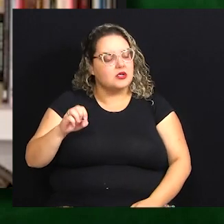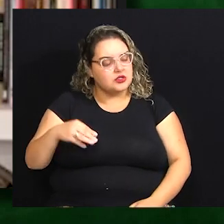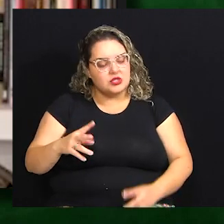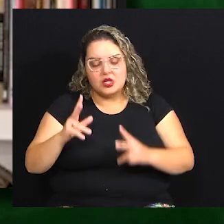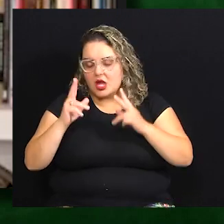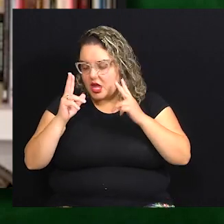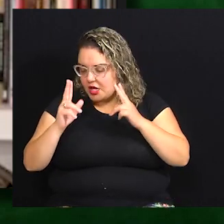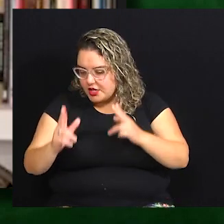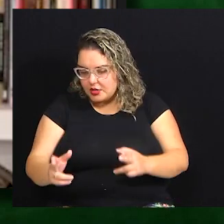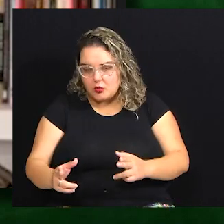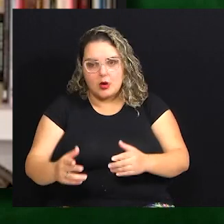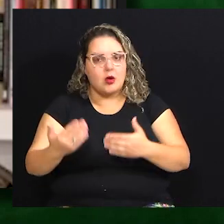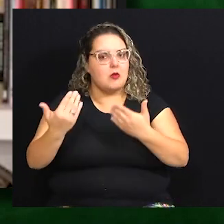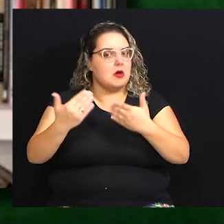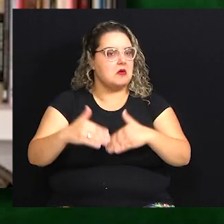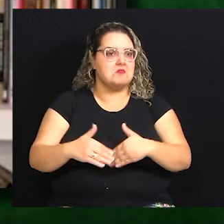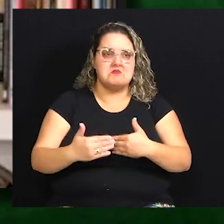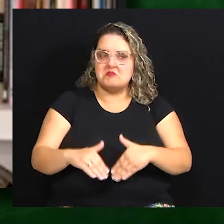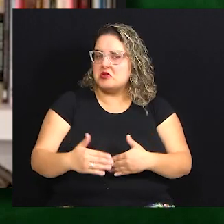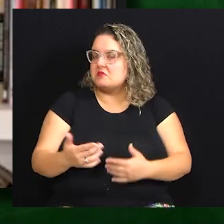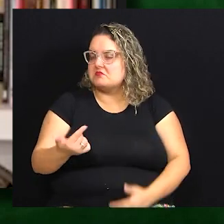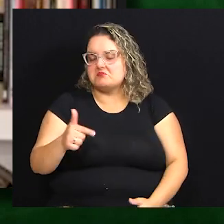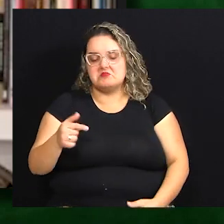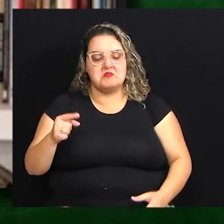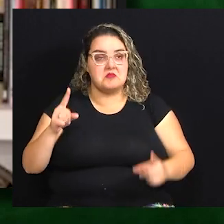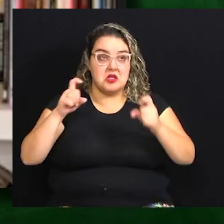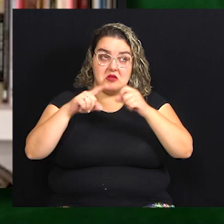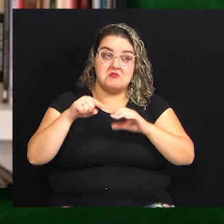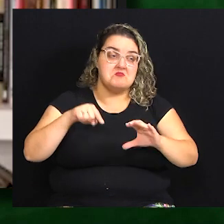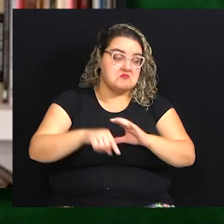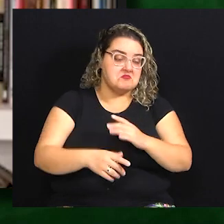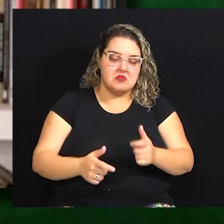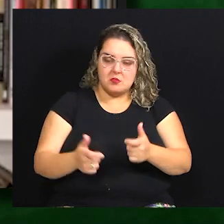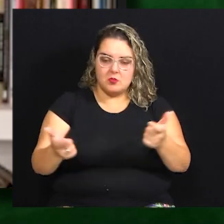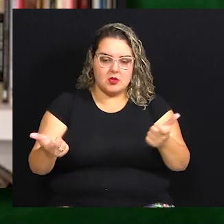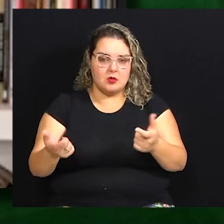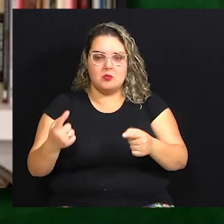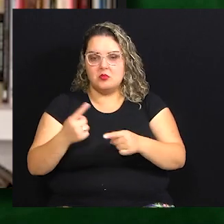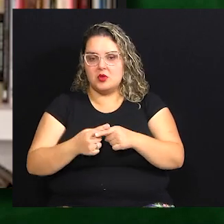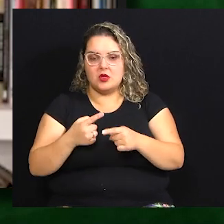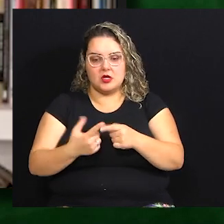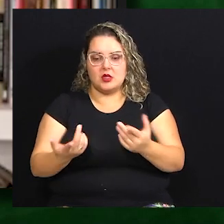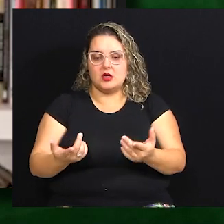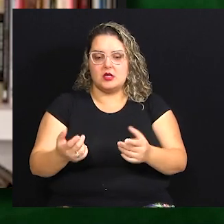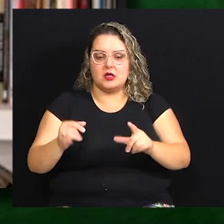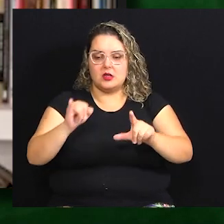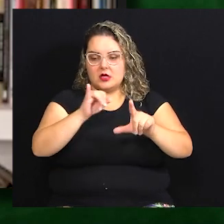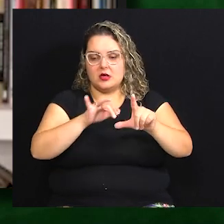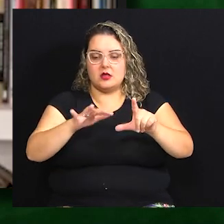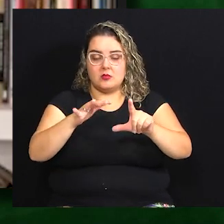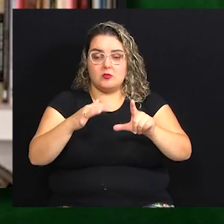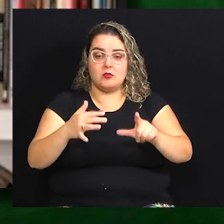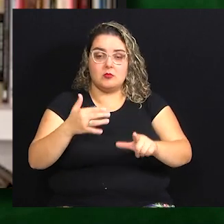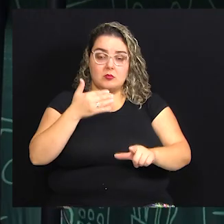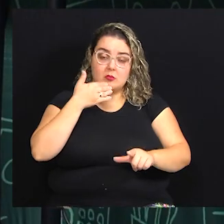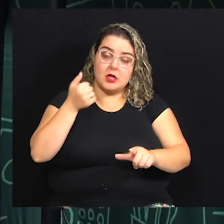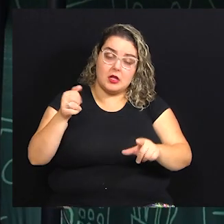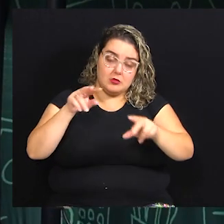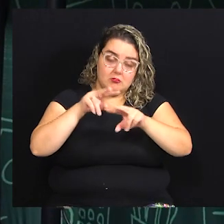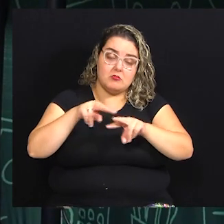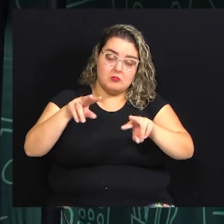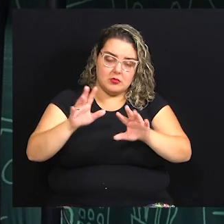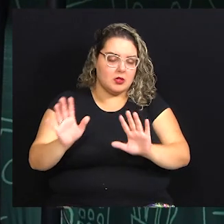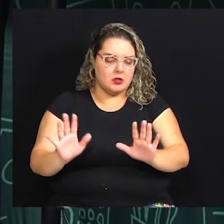a prova não vai ter maior complexidade ou maior dificuldade por conta de ter essas imagens em melhor resolução e